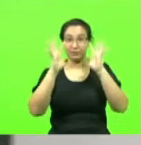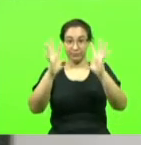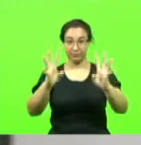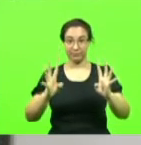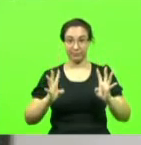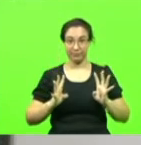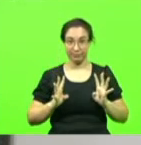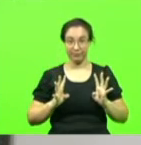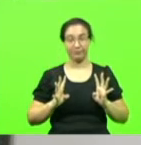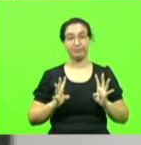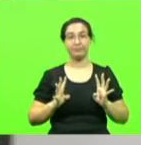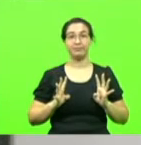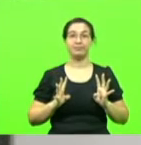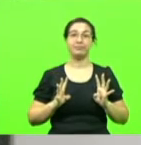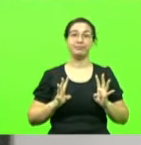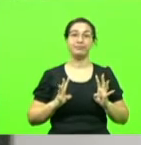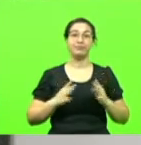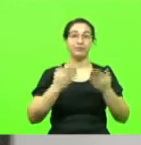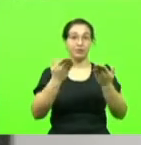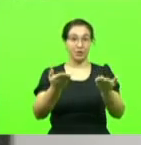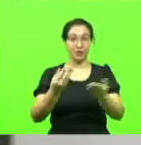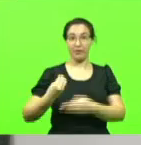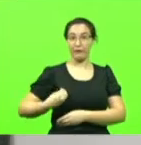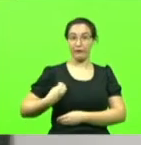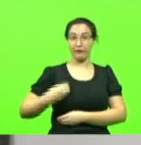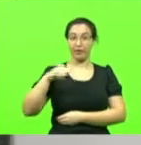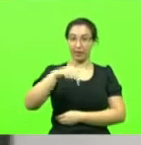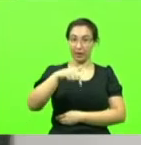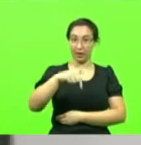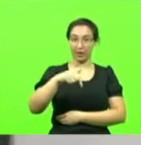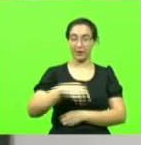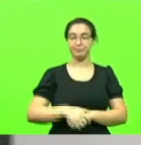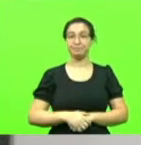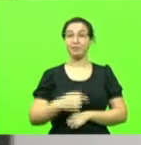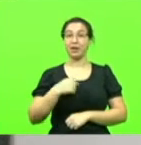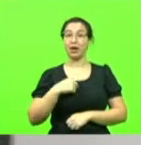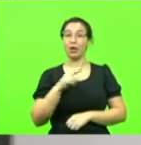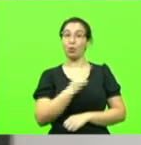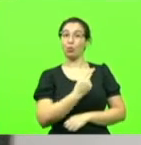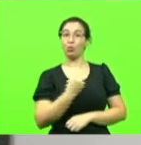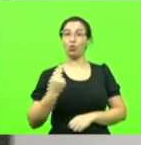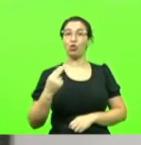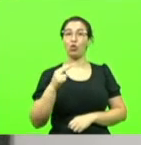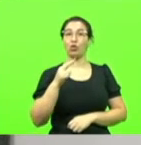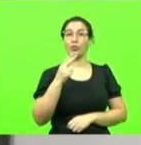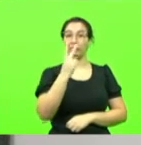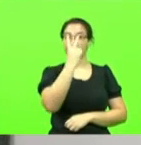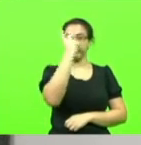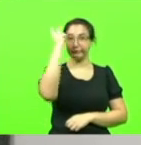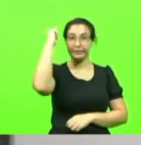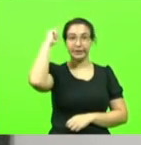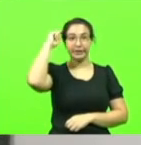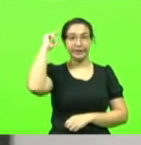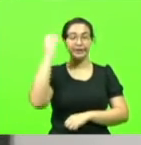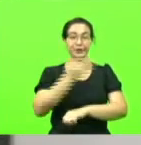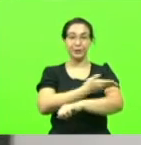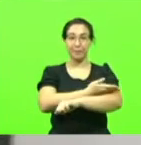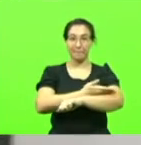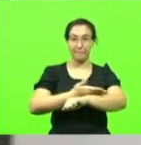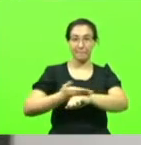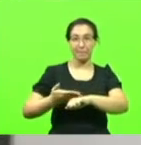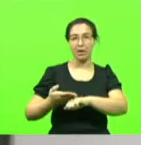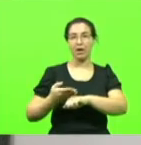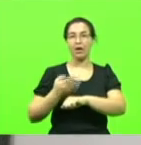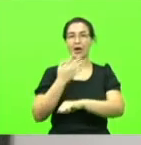e os que estão presentes meu nome é Vicente caropreso tem a cor branca